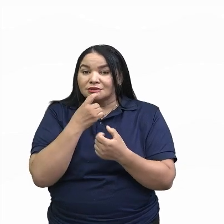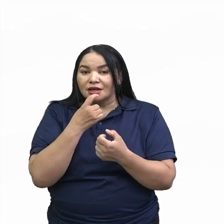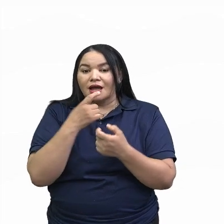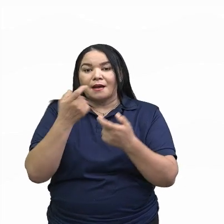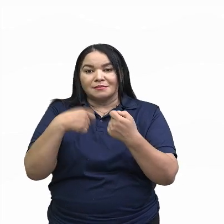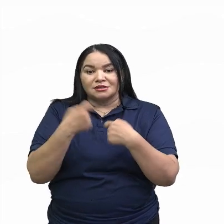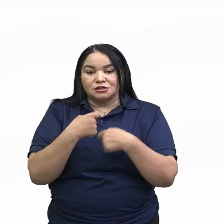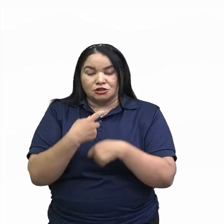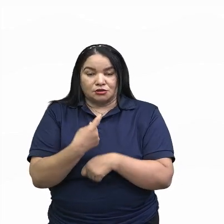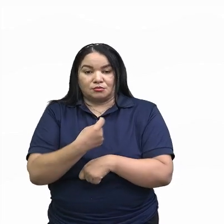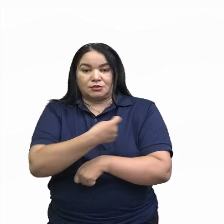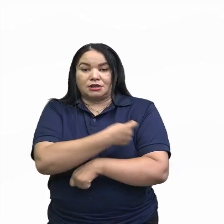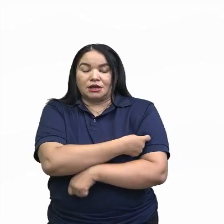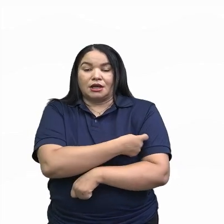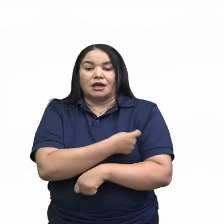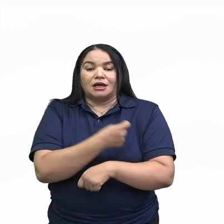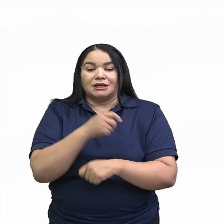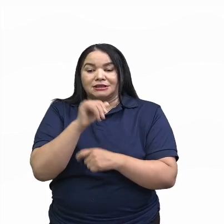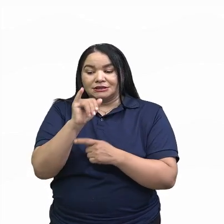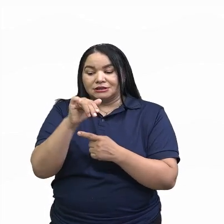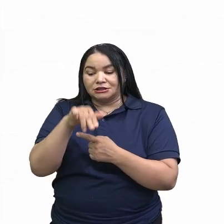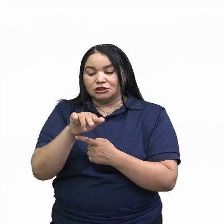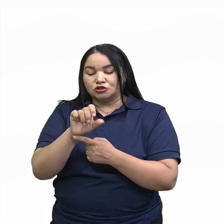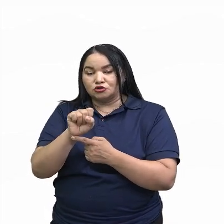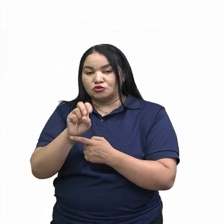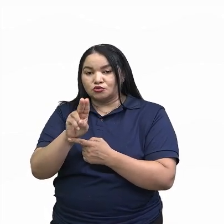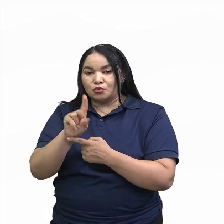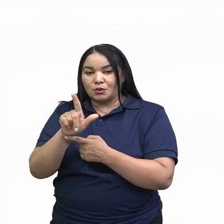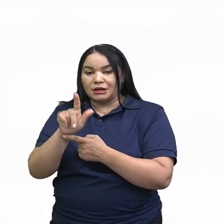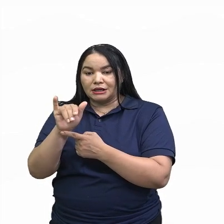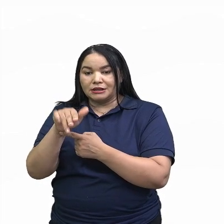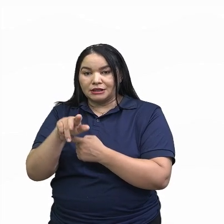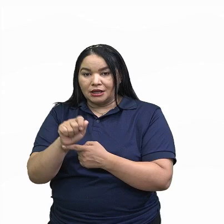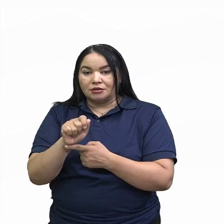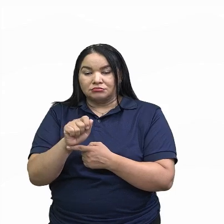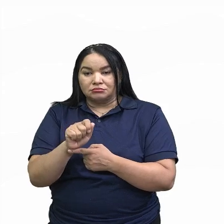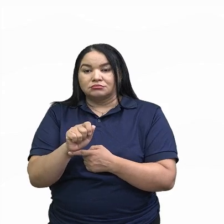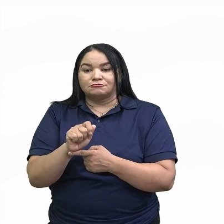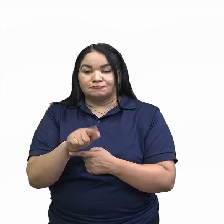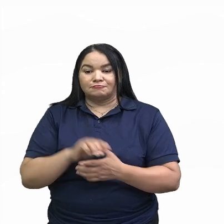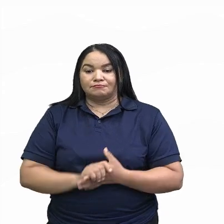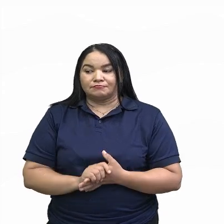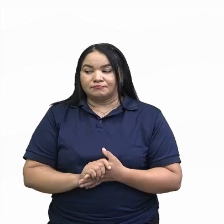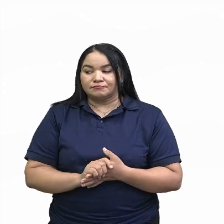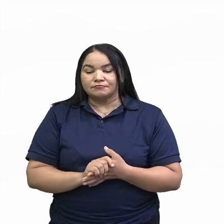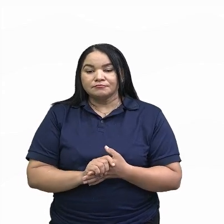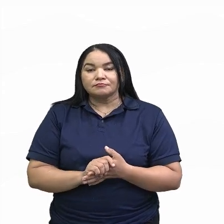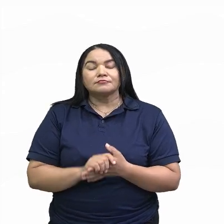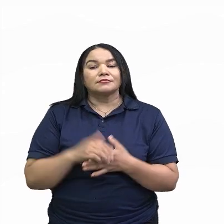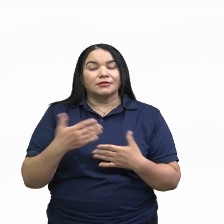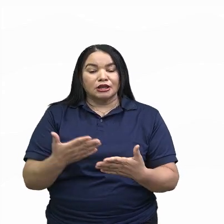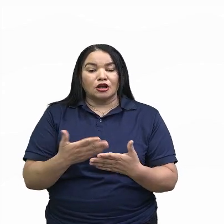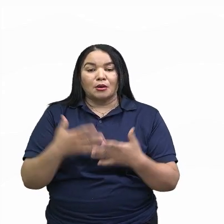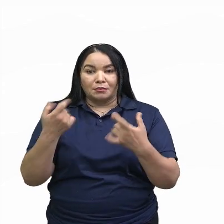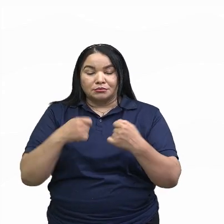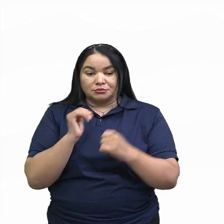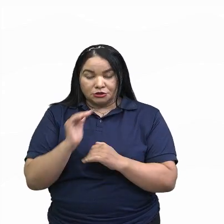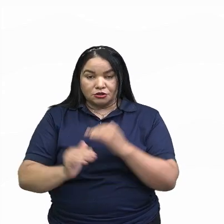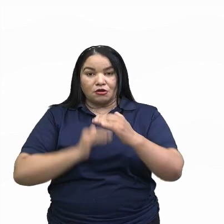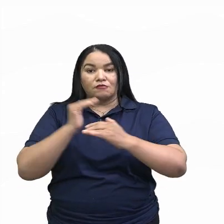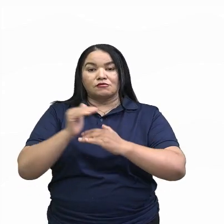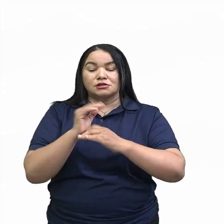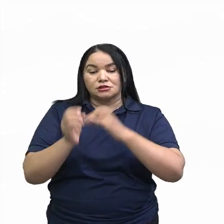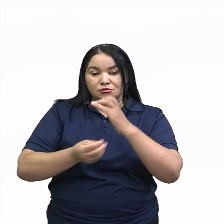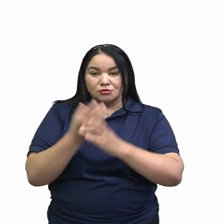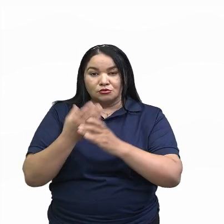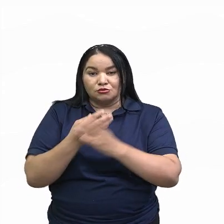quê? Aplicar a insulina. E aí, né, a medicina, ela teve esse grande avanço. Foi necessário produzir